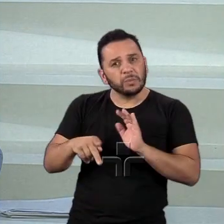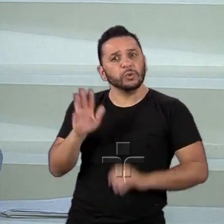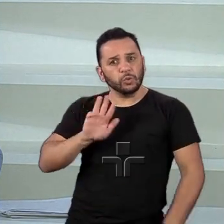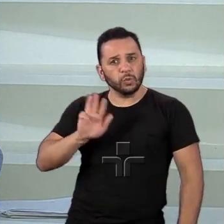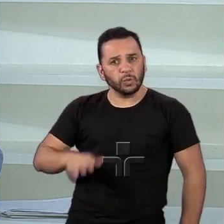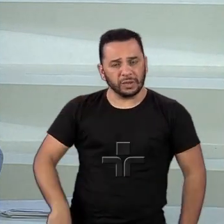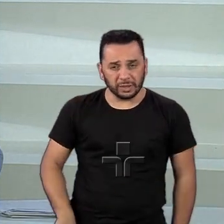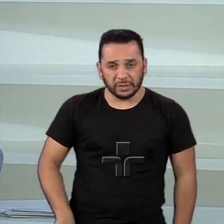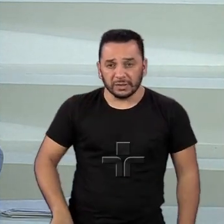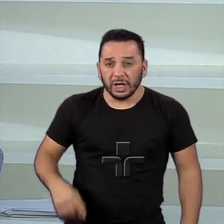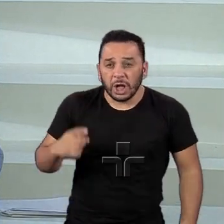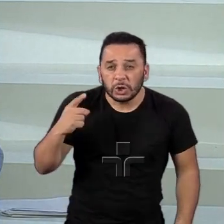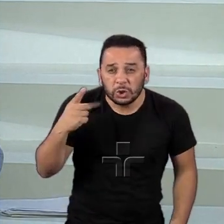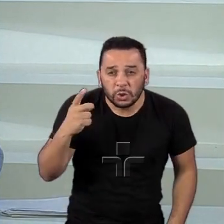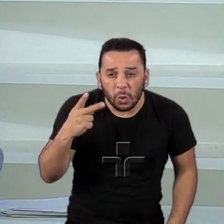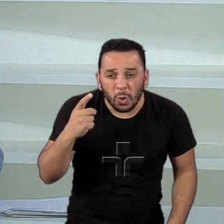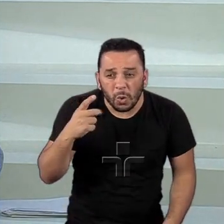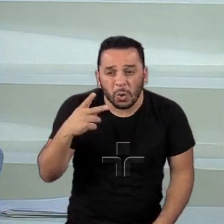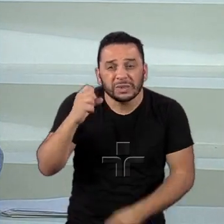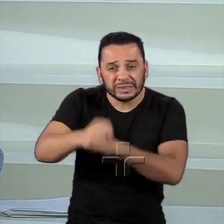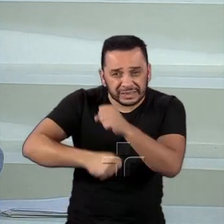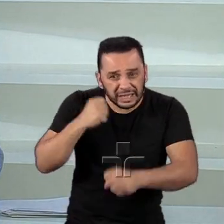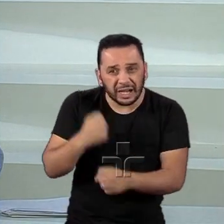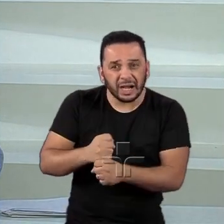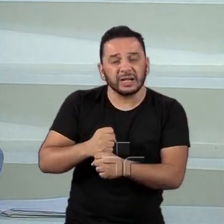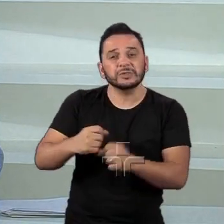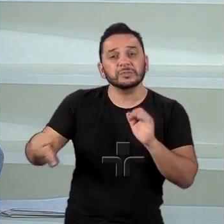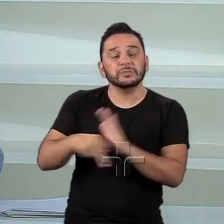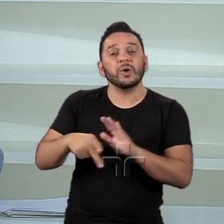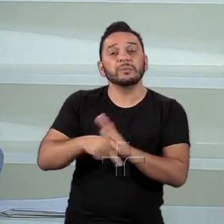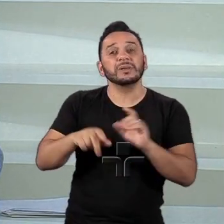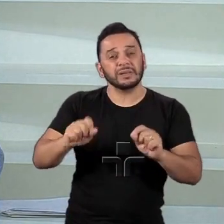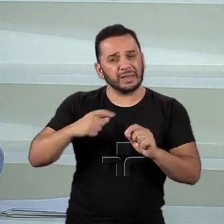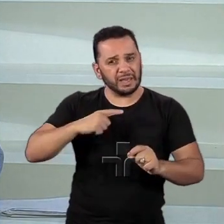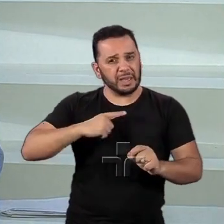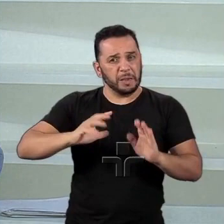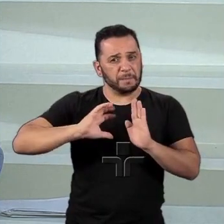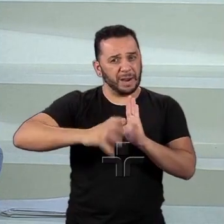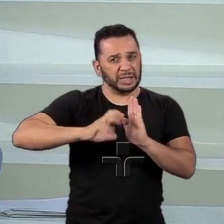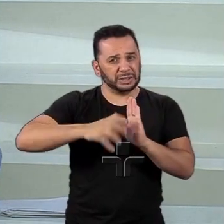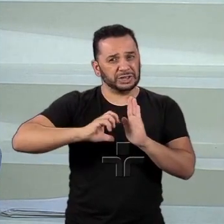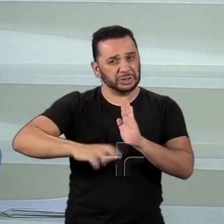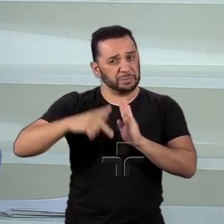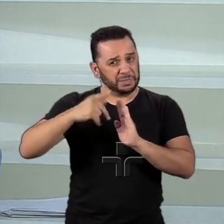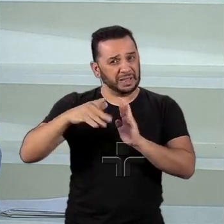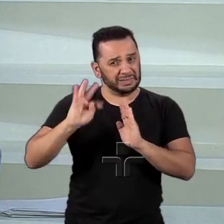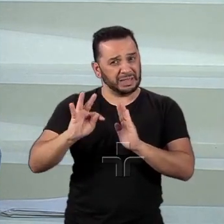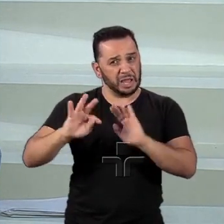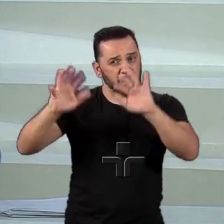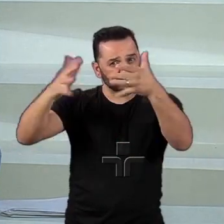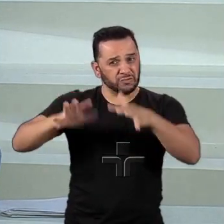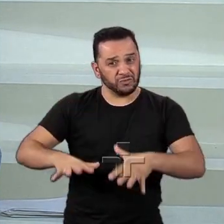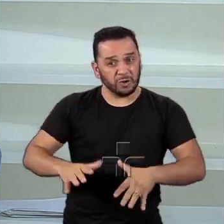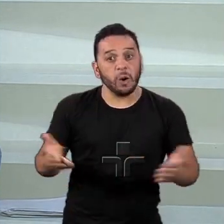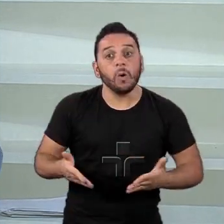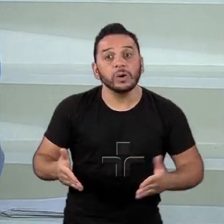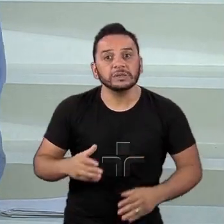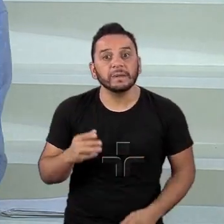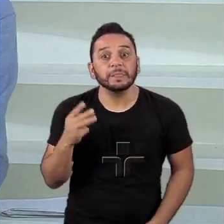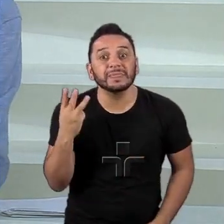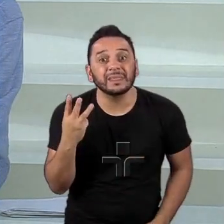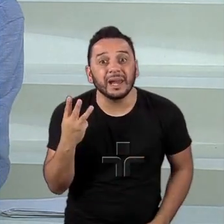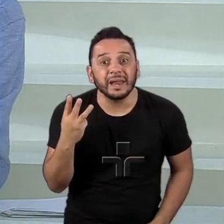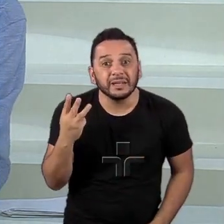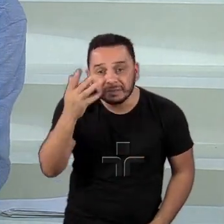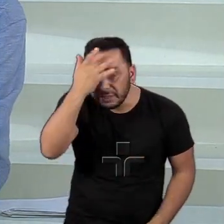de naufrágio da ética de um partido que se colocava como campeão da ética. E hoje tem 3 tesoureiros presos. Tem o número